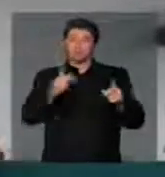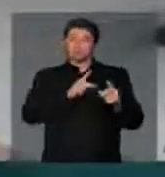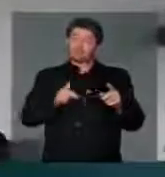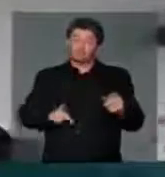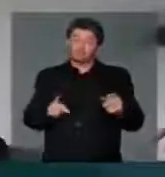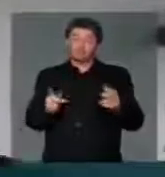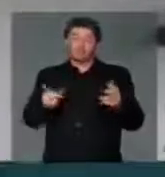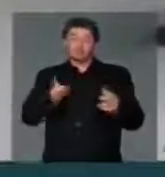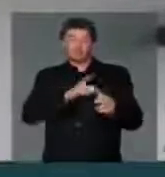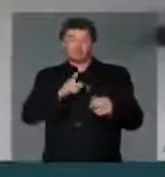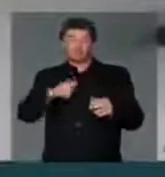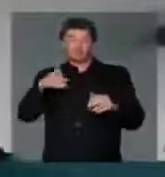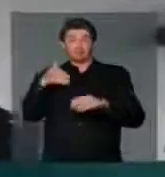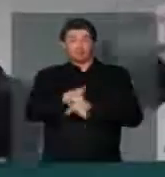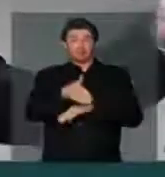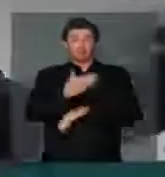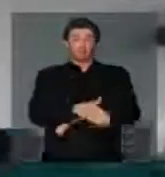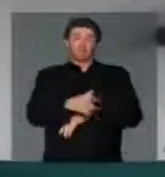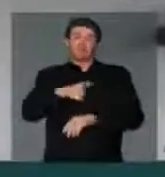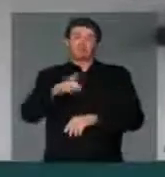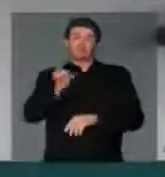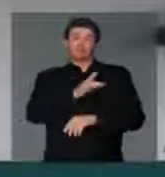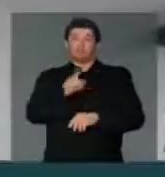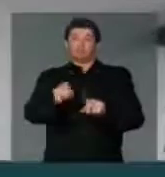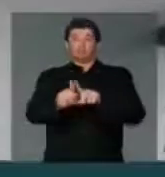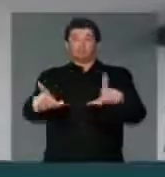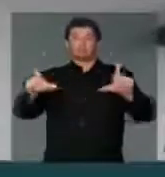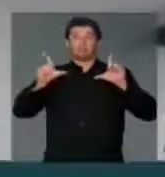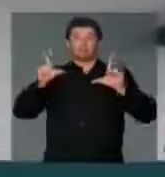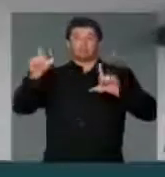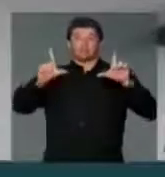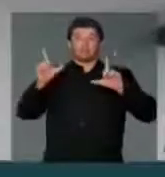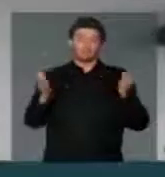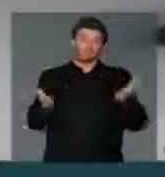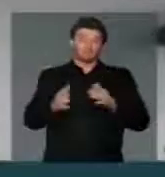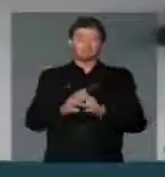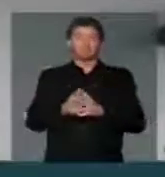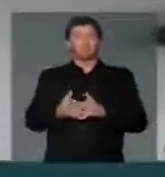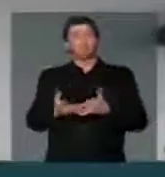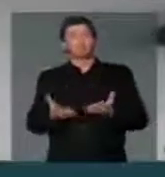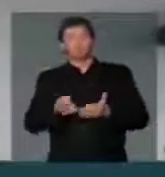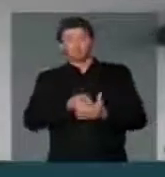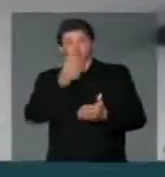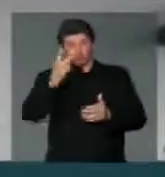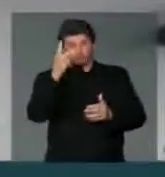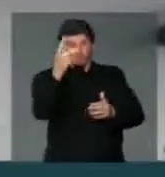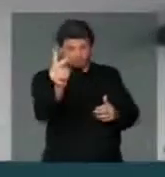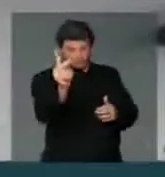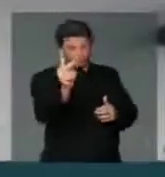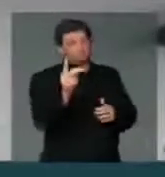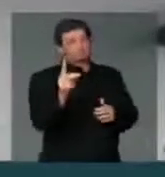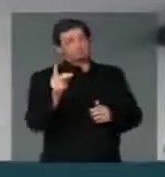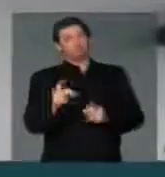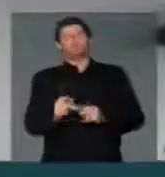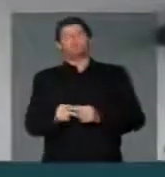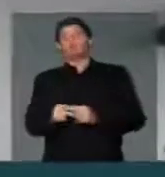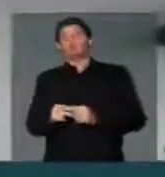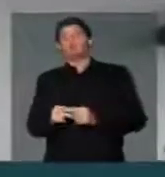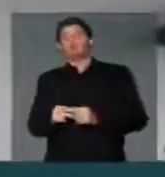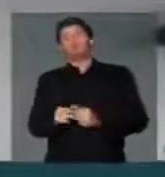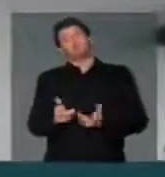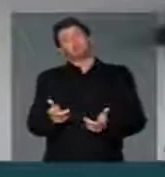presidente que, além de ter medo de ir para a rua, tem medo até de aparecer na televisão. Portanto, pronunciamento de Vossa Excelência